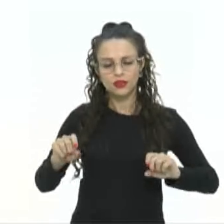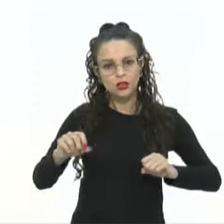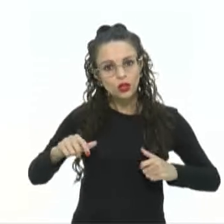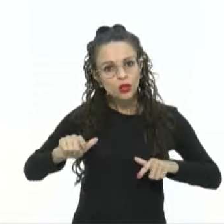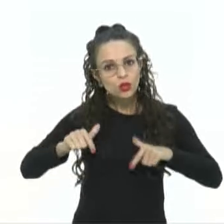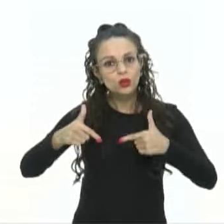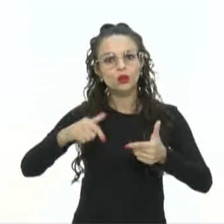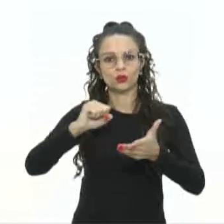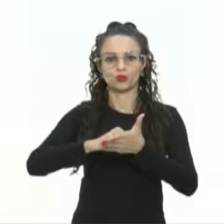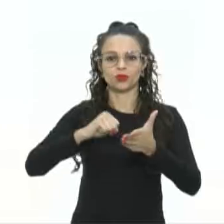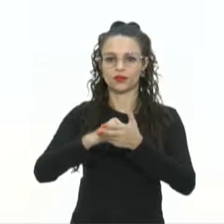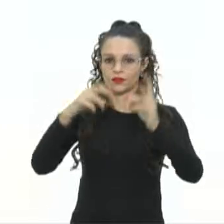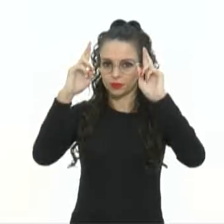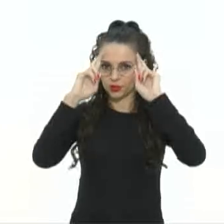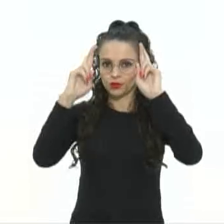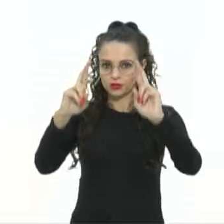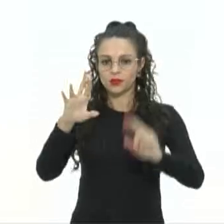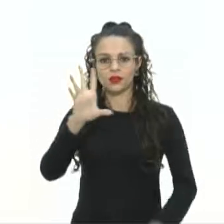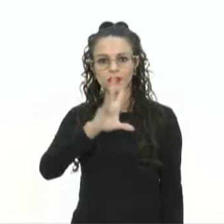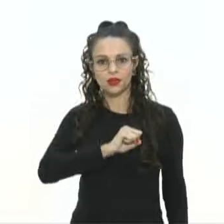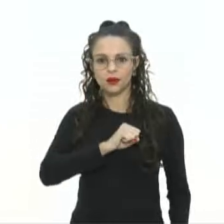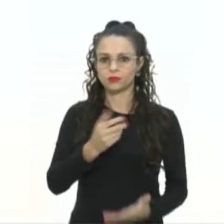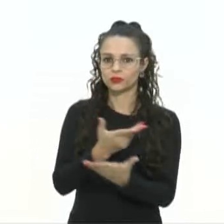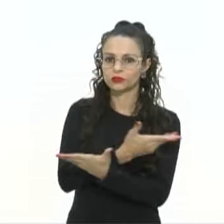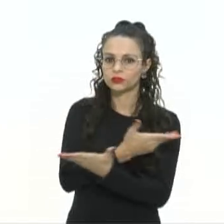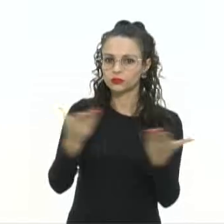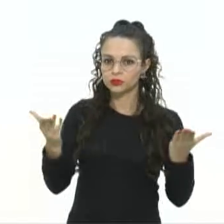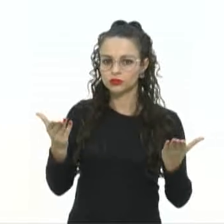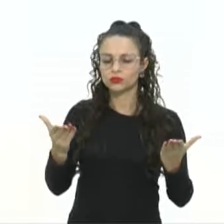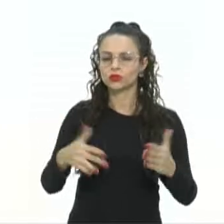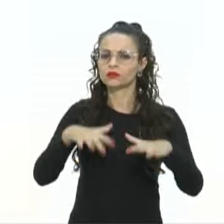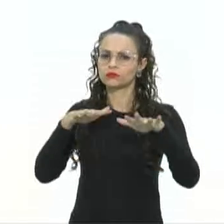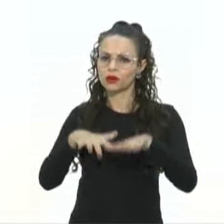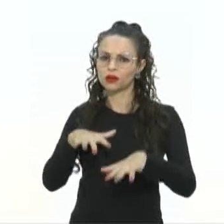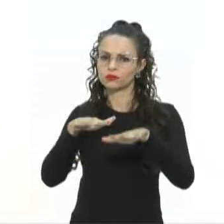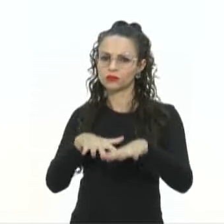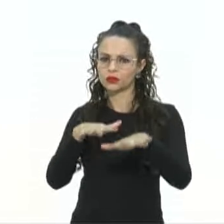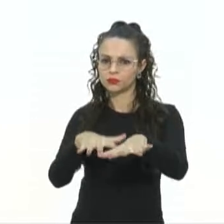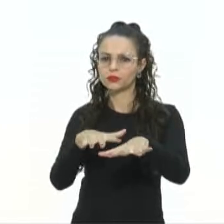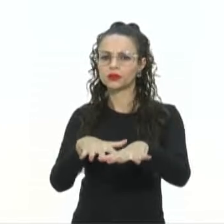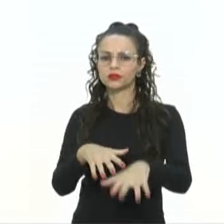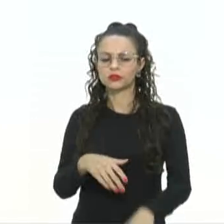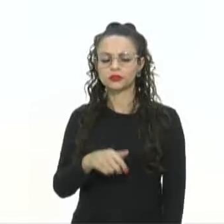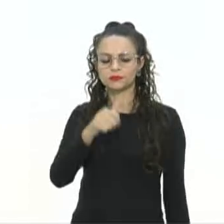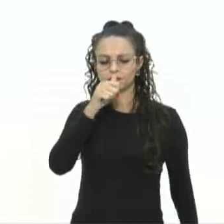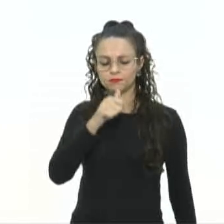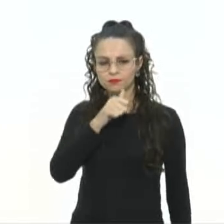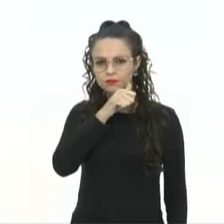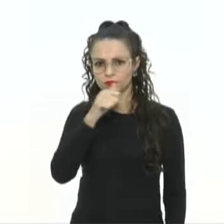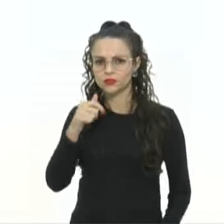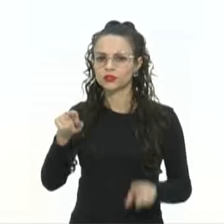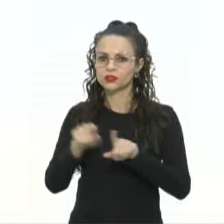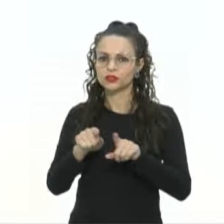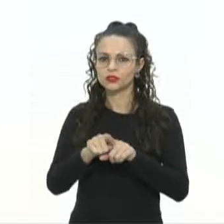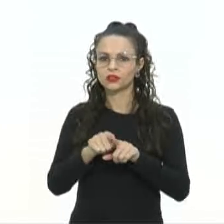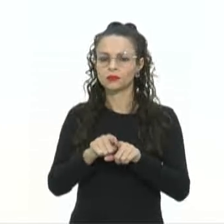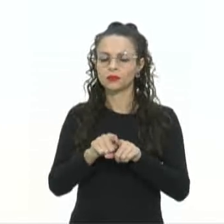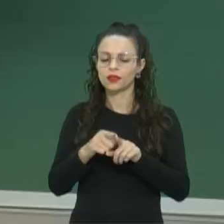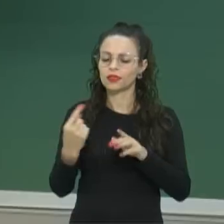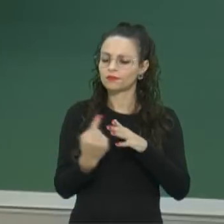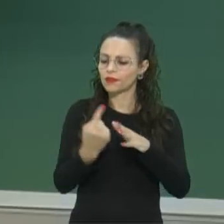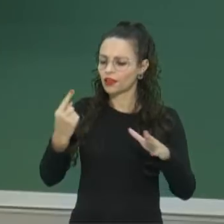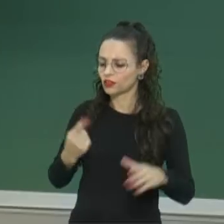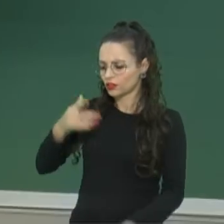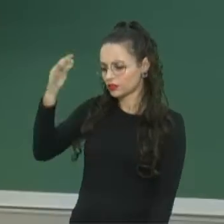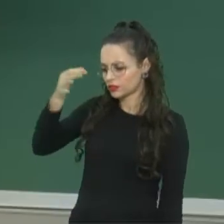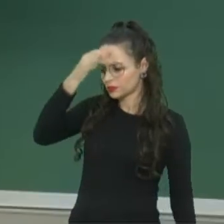respeito, né, e amor às pessoas, utilizando passeatas, praticando jejum e fazendo retiros espirituais, né?